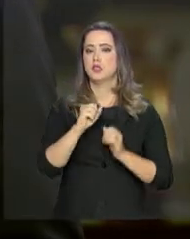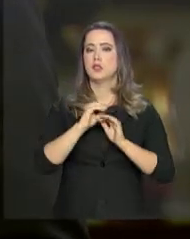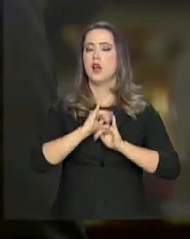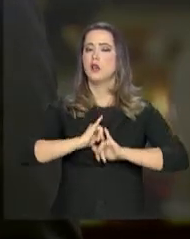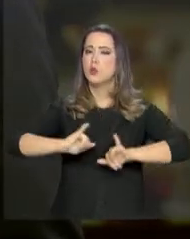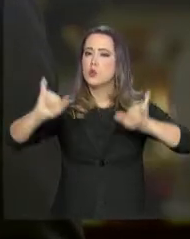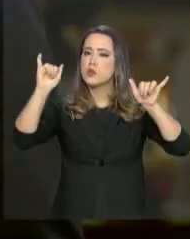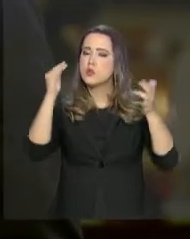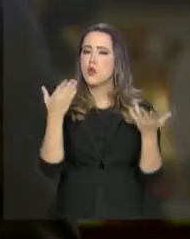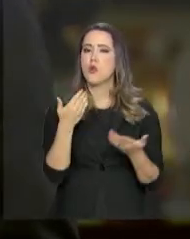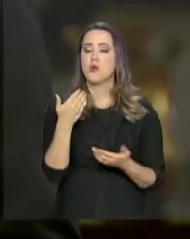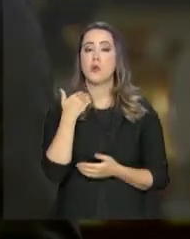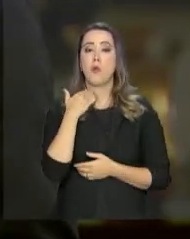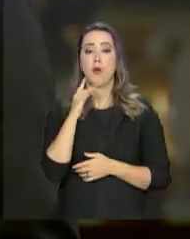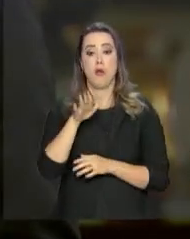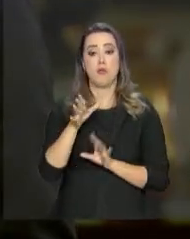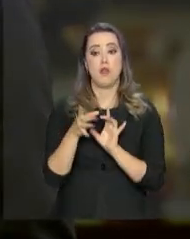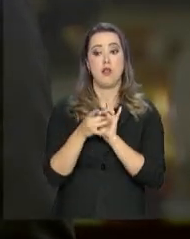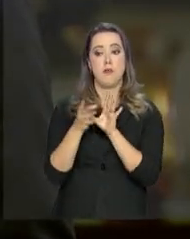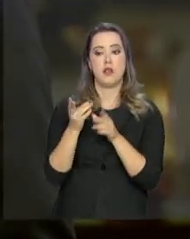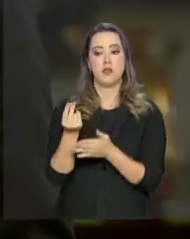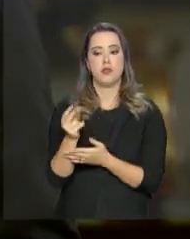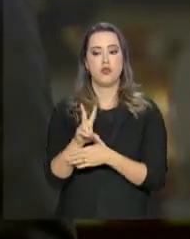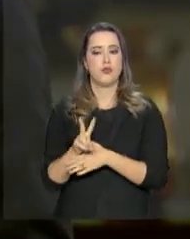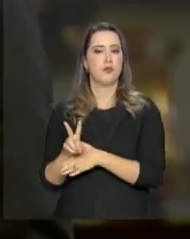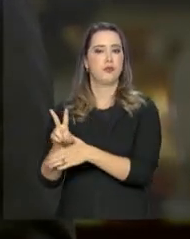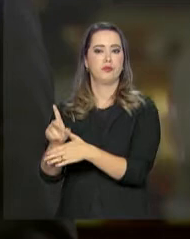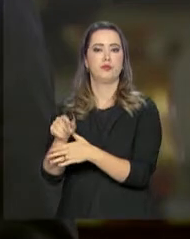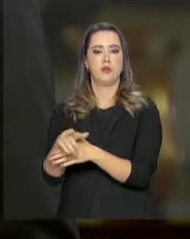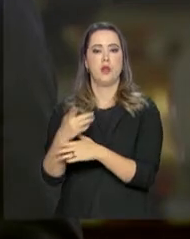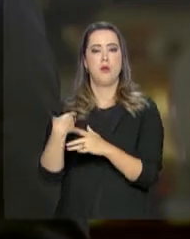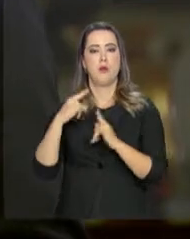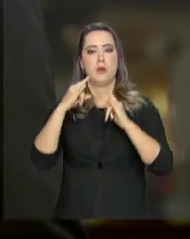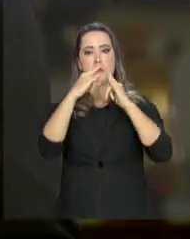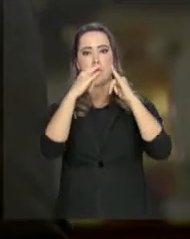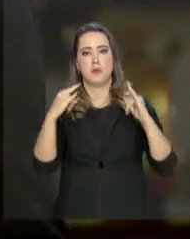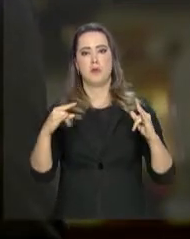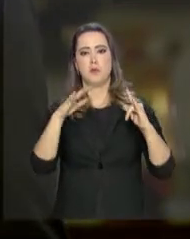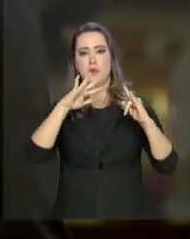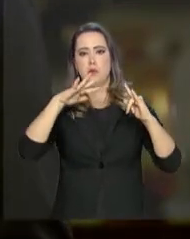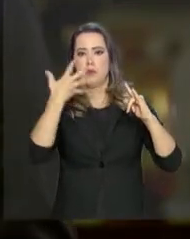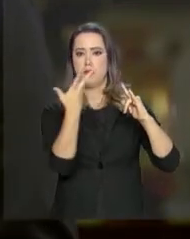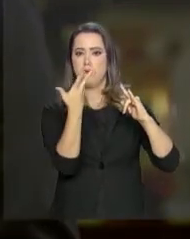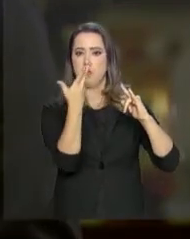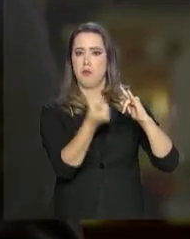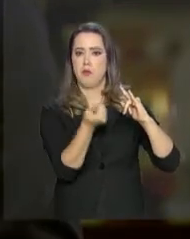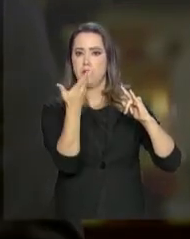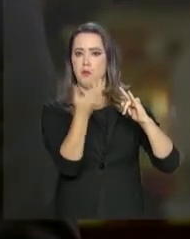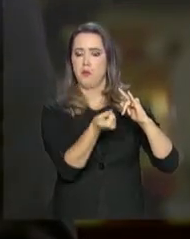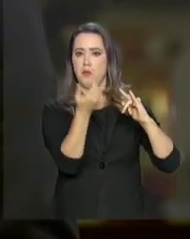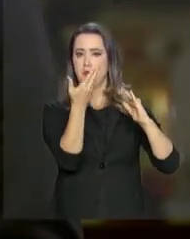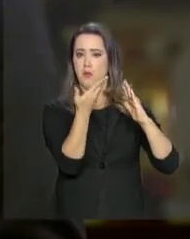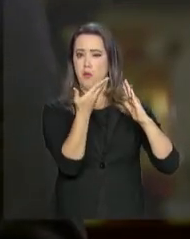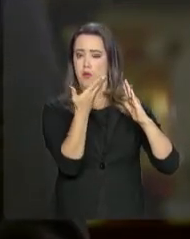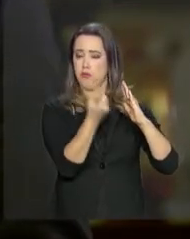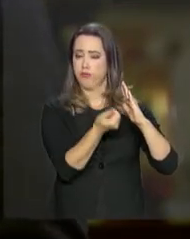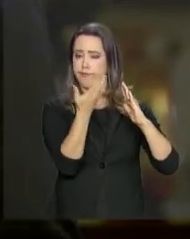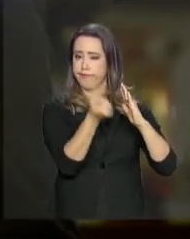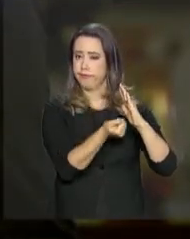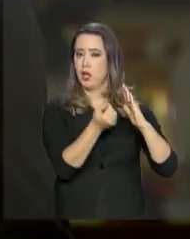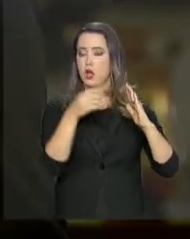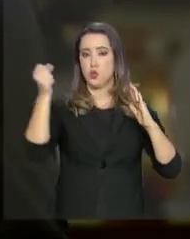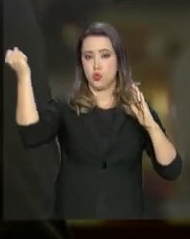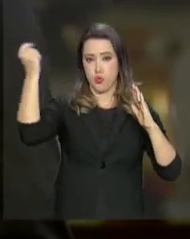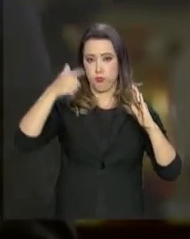banco está liberando recursos para a instalação de placas solares nas casas das pessoas e nas empresas.